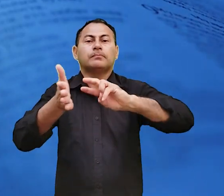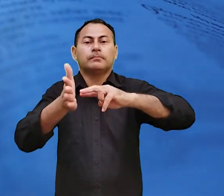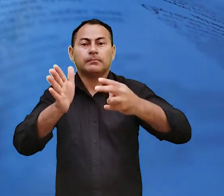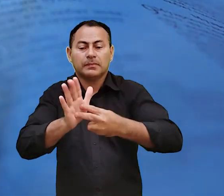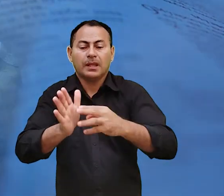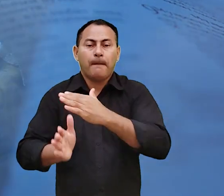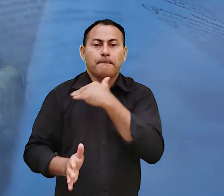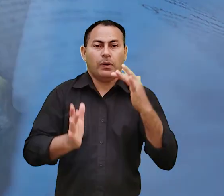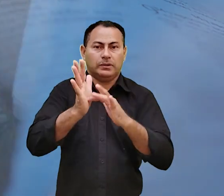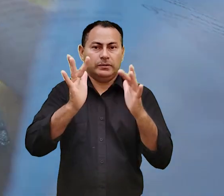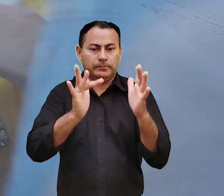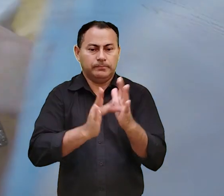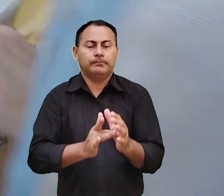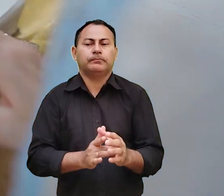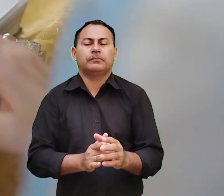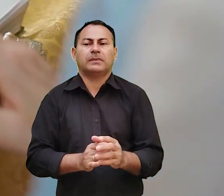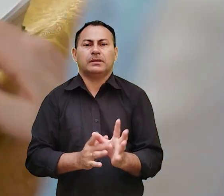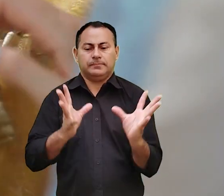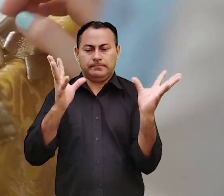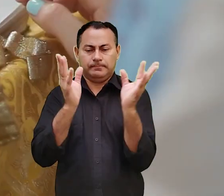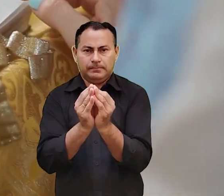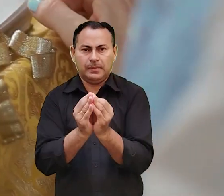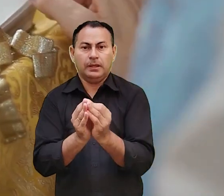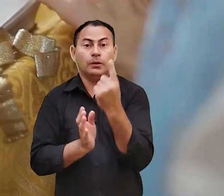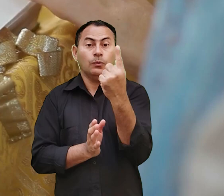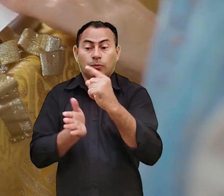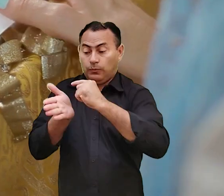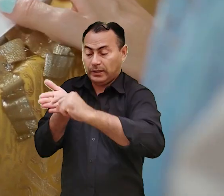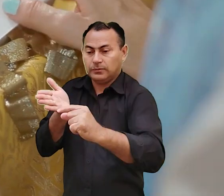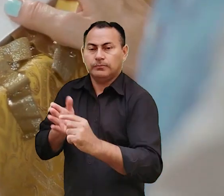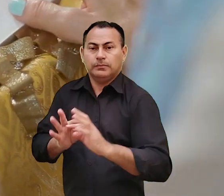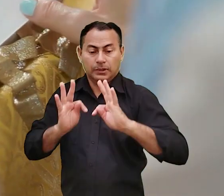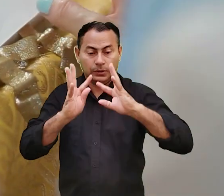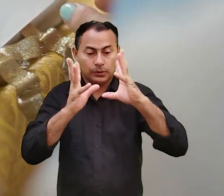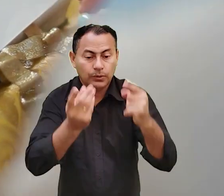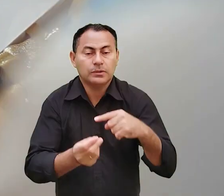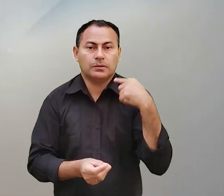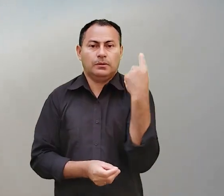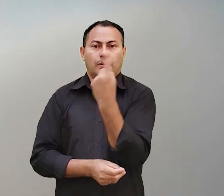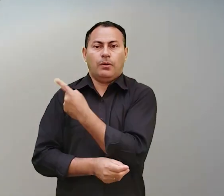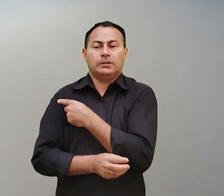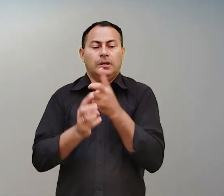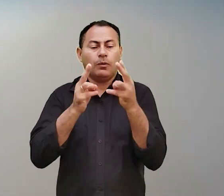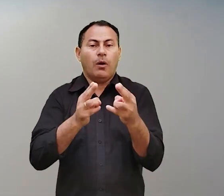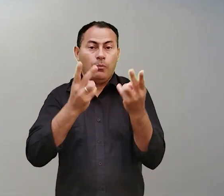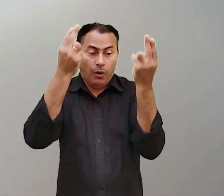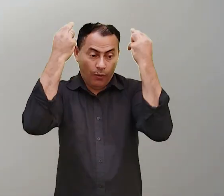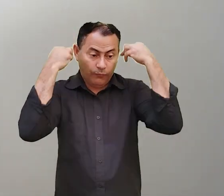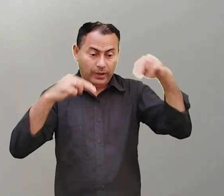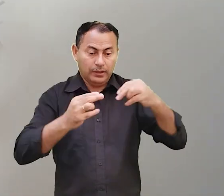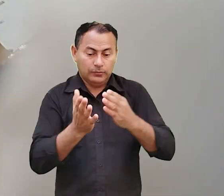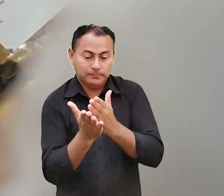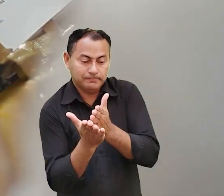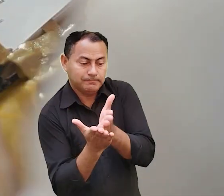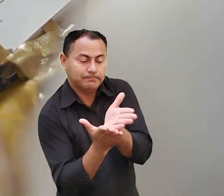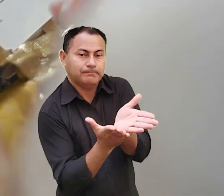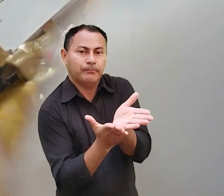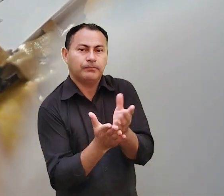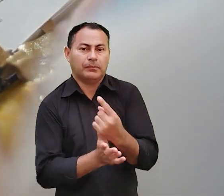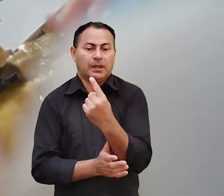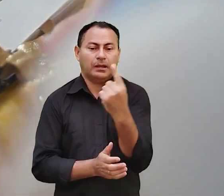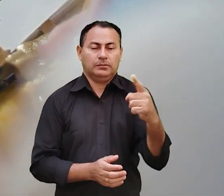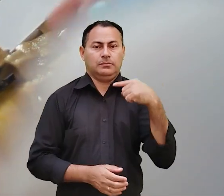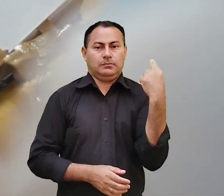O significado da morte de Jesus Cristo está sintetizado em um versículo. Todos nós, tal qual ovelhas, nos